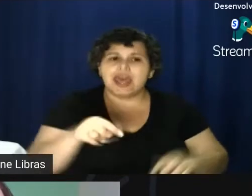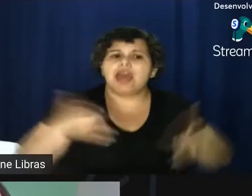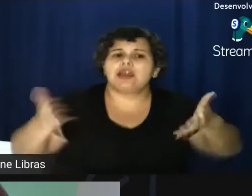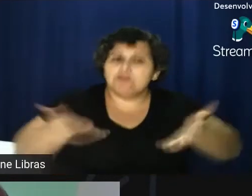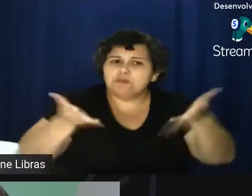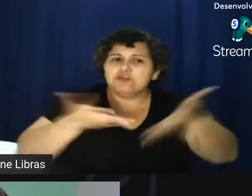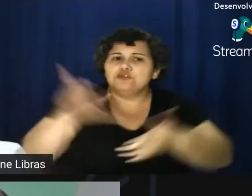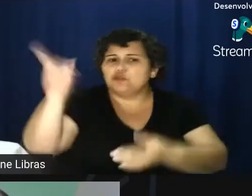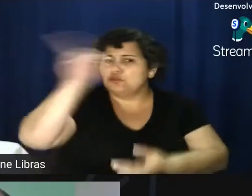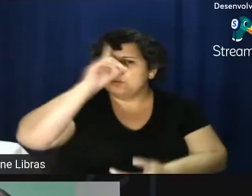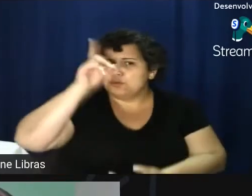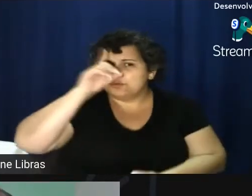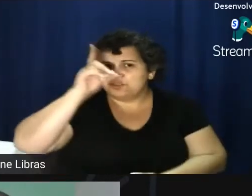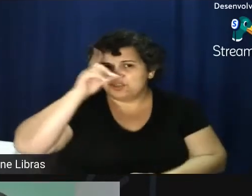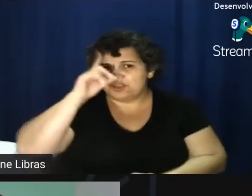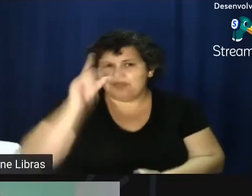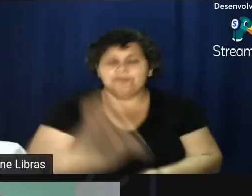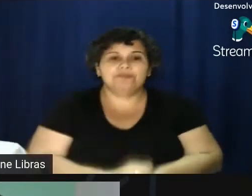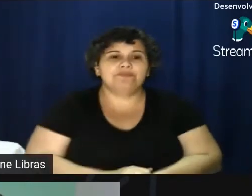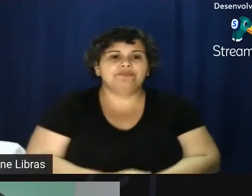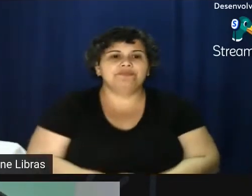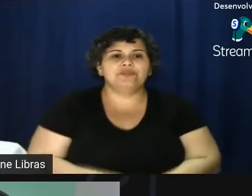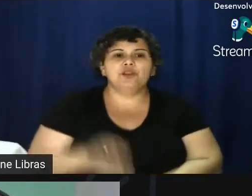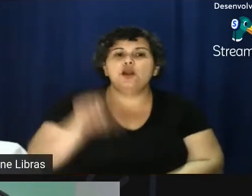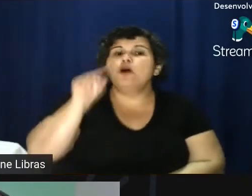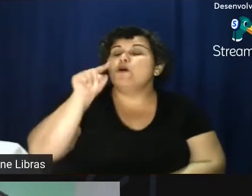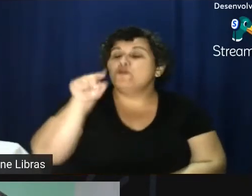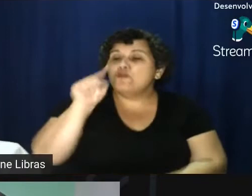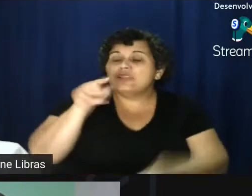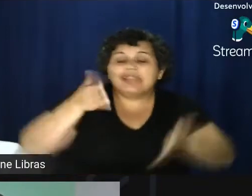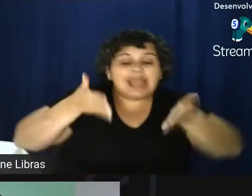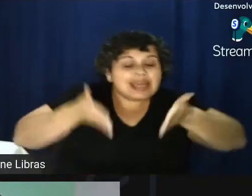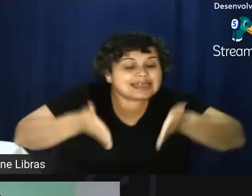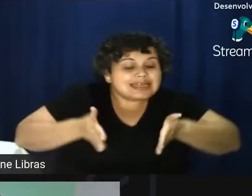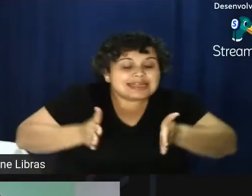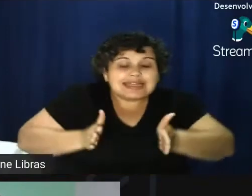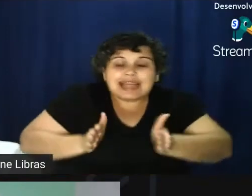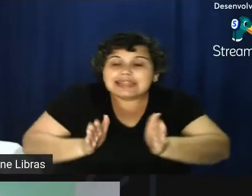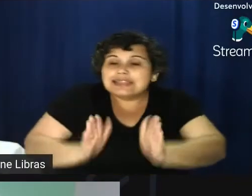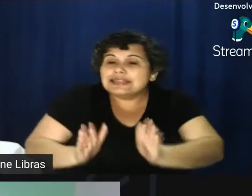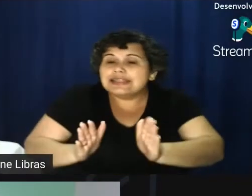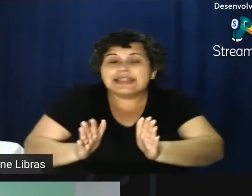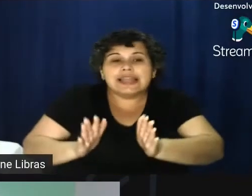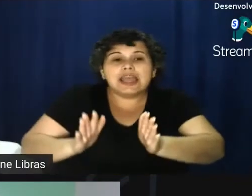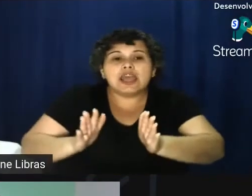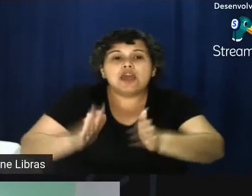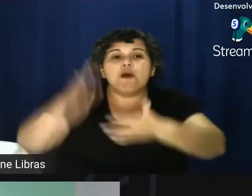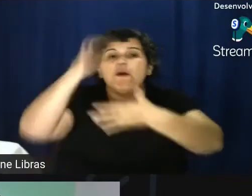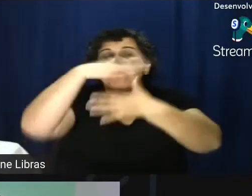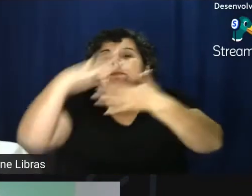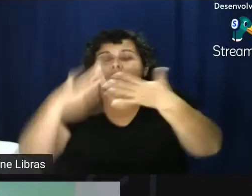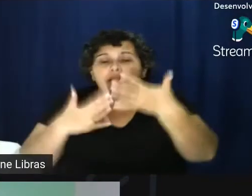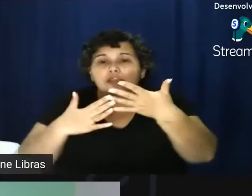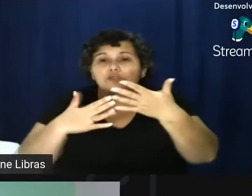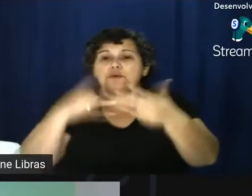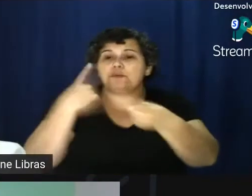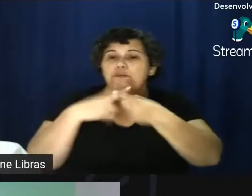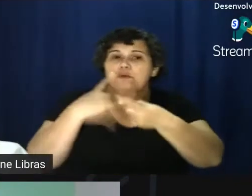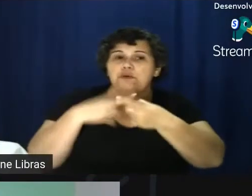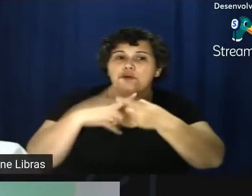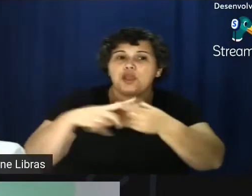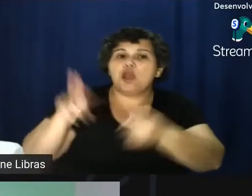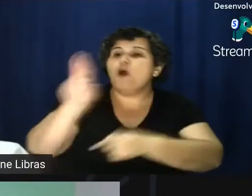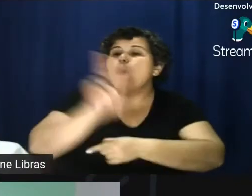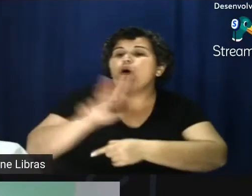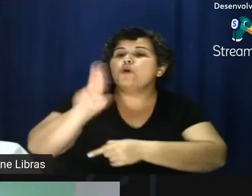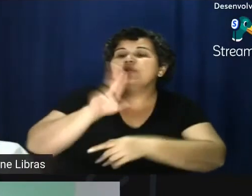tá? Você nasceu para isso. E você Nossa, precisa usar as suas mãos a sua vida inteira